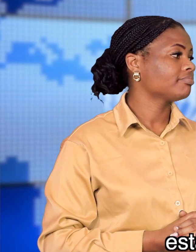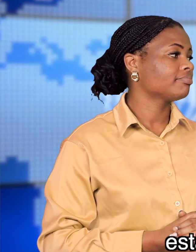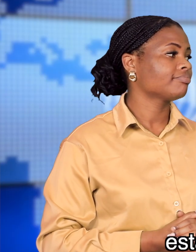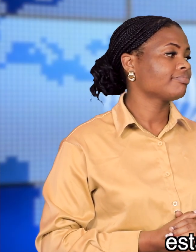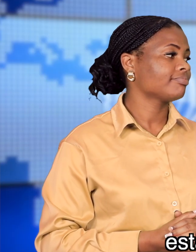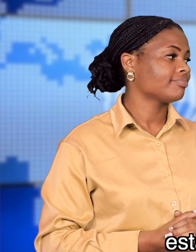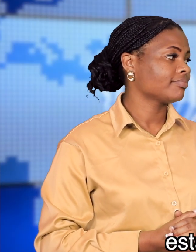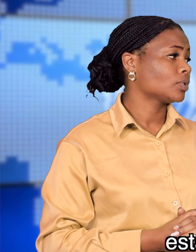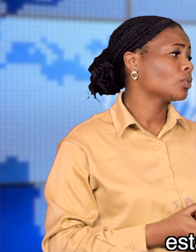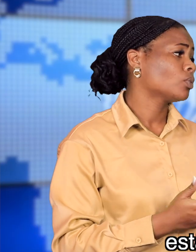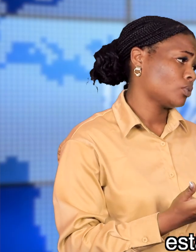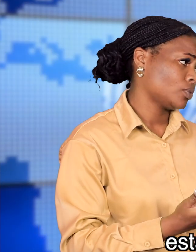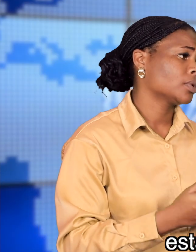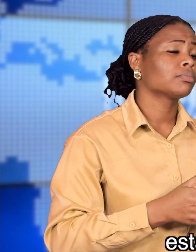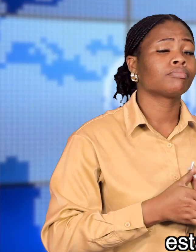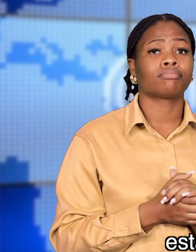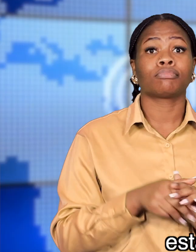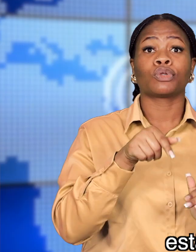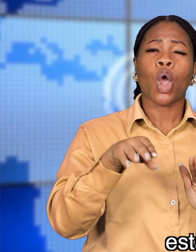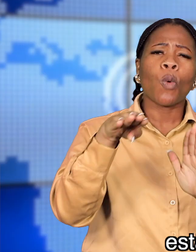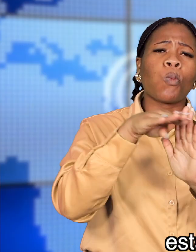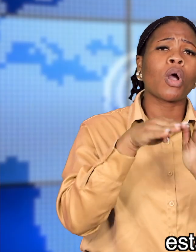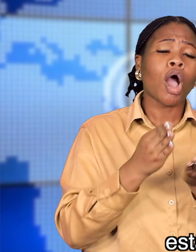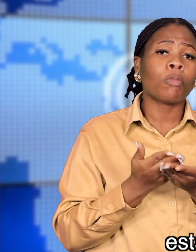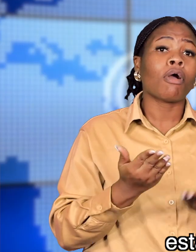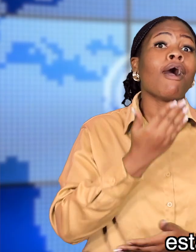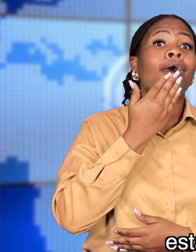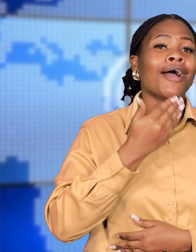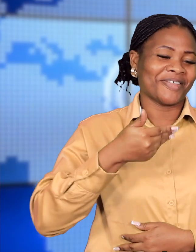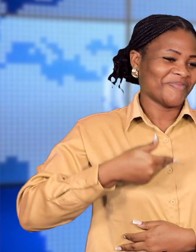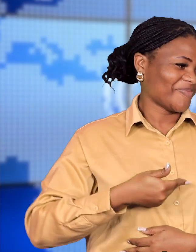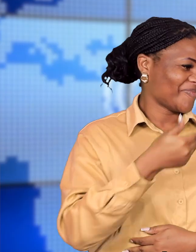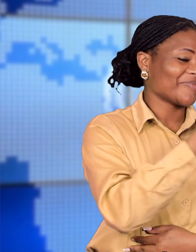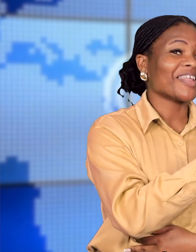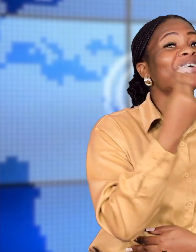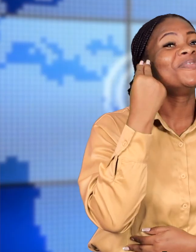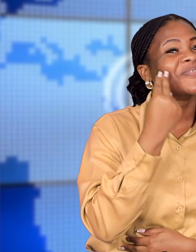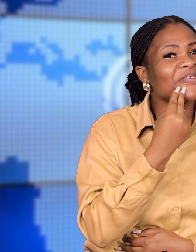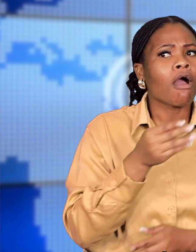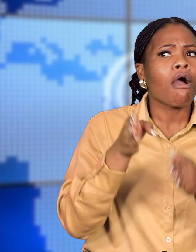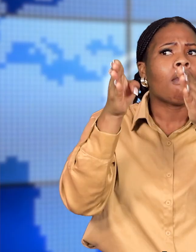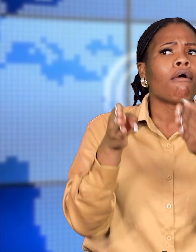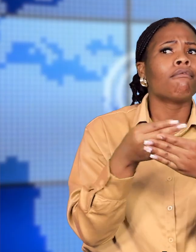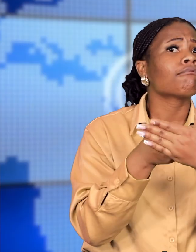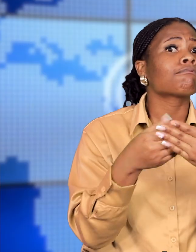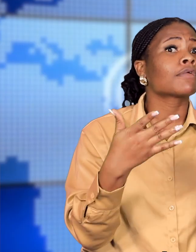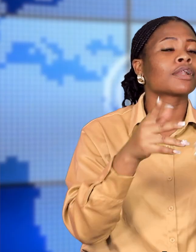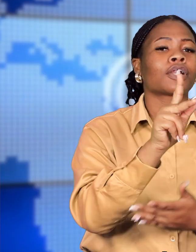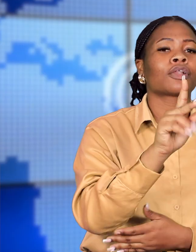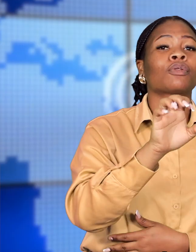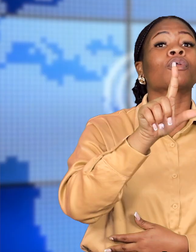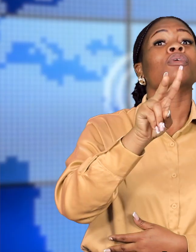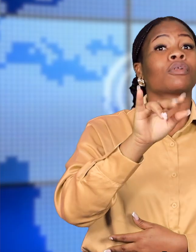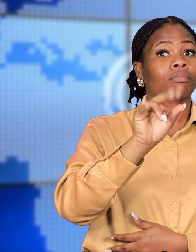estão na vossa companhia Beatriz Majope e Lisete Vieira, ambas com deficiência auditiva,